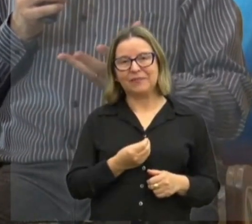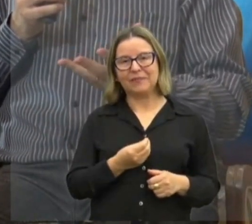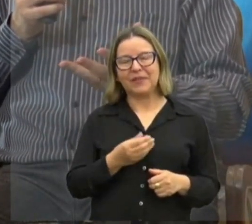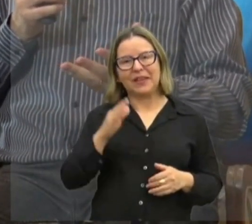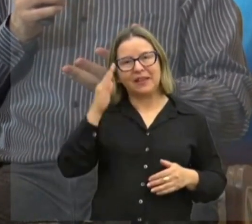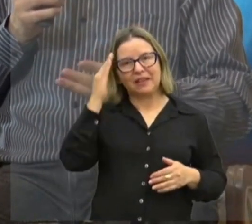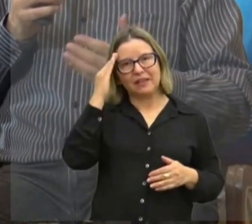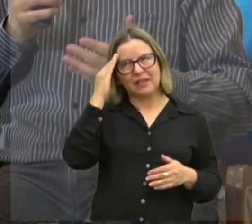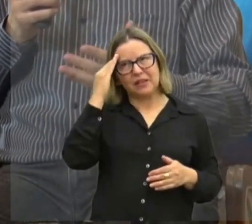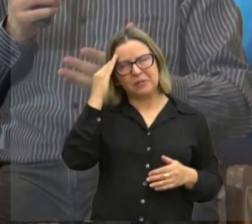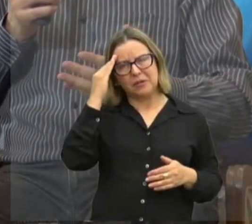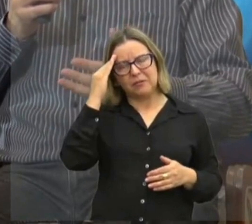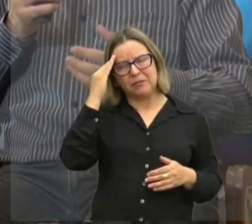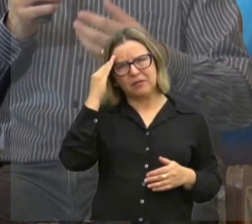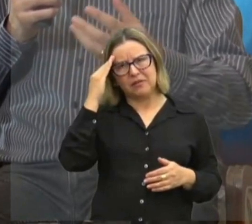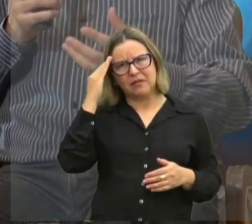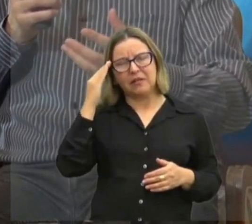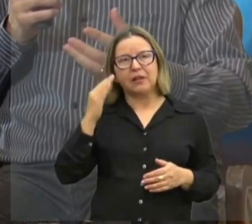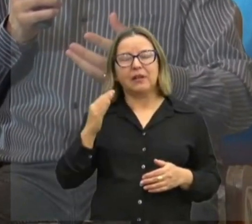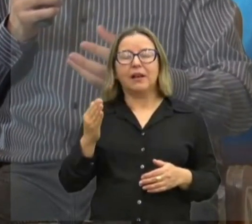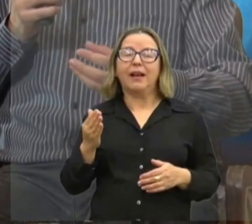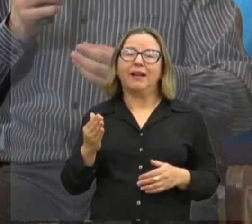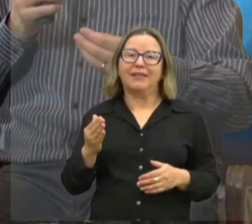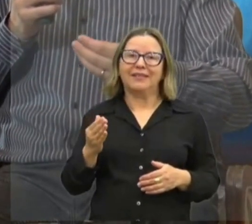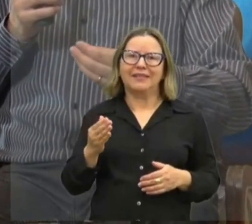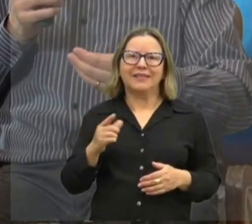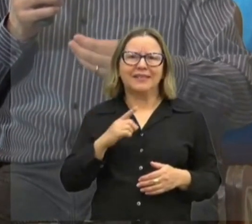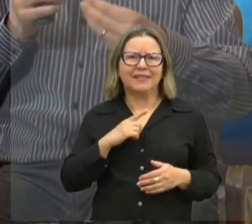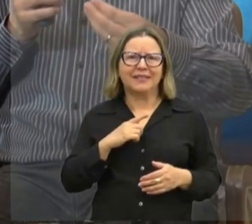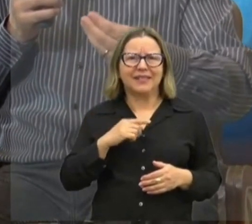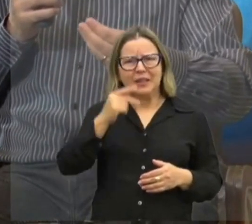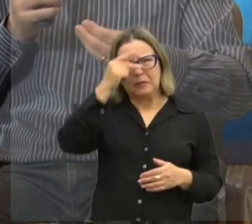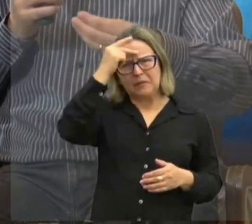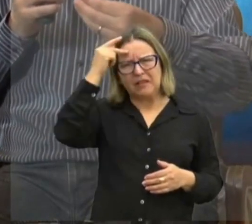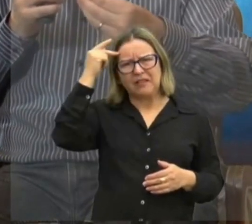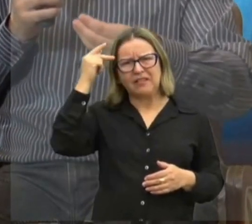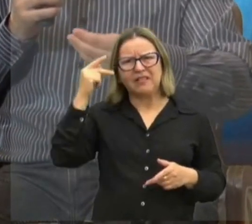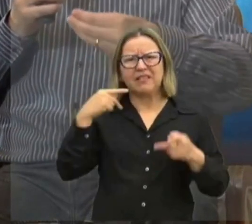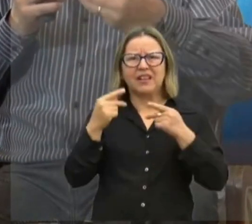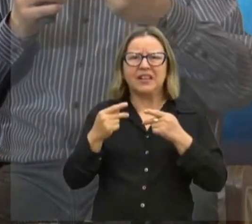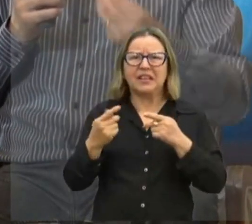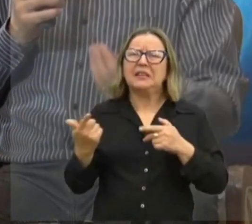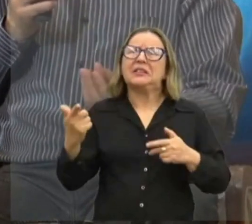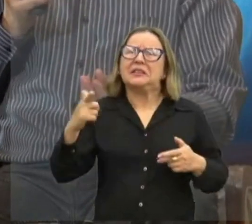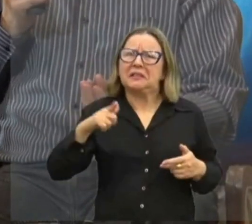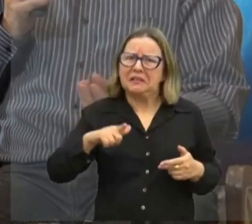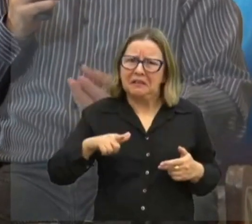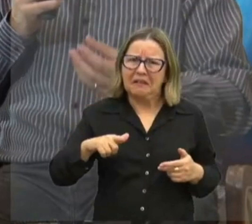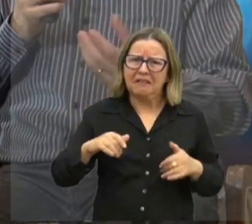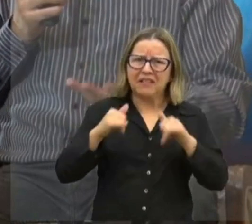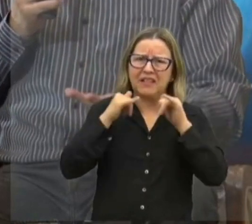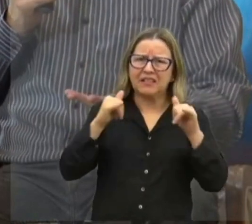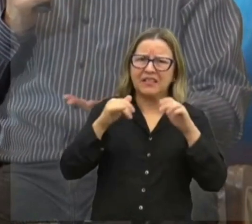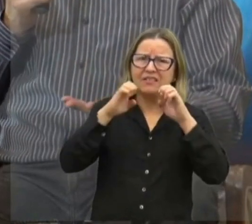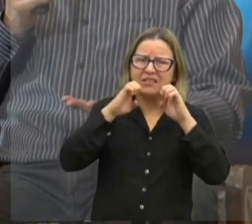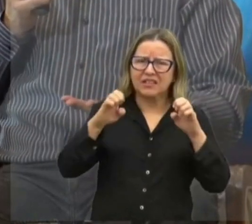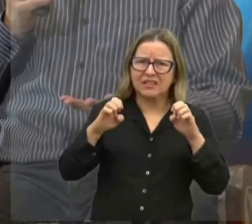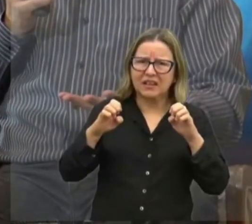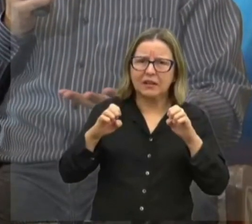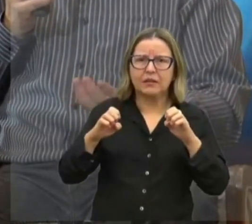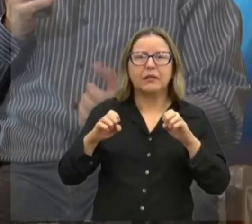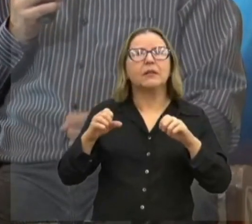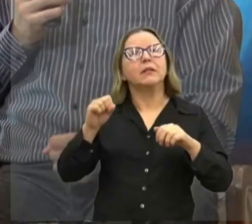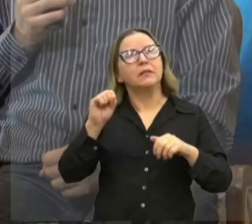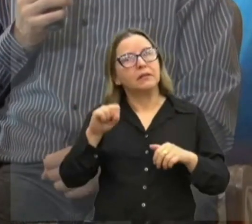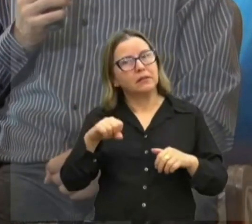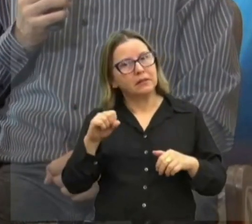alguém pode dizer assim, mas de novo, a mesma coisa do evangelho, Jesus Cristo, ele é tudo, ele é o Sim. tudo de Deus.